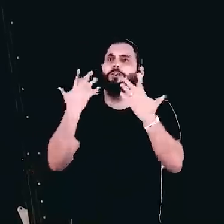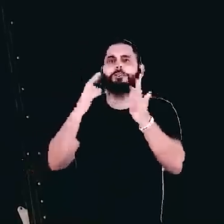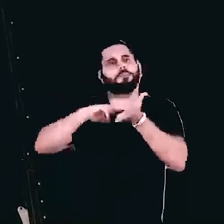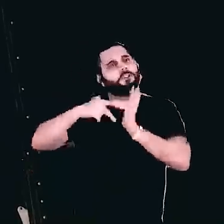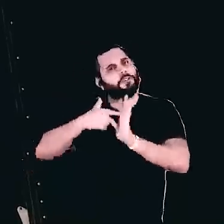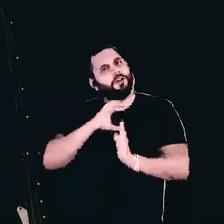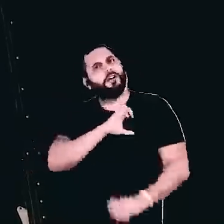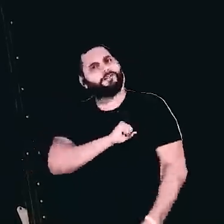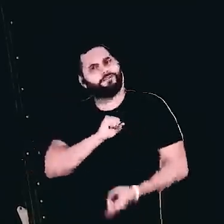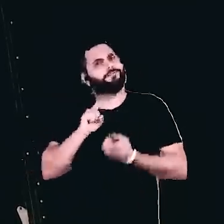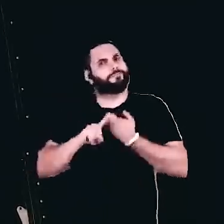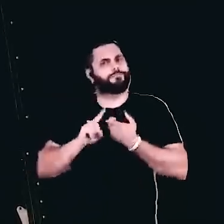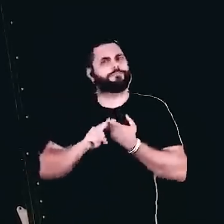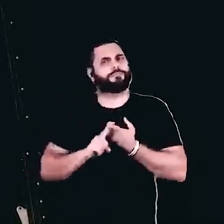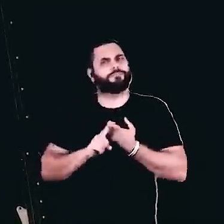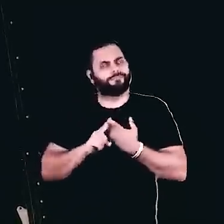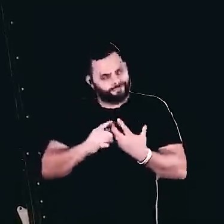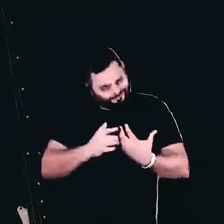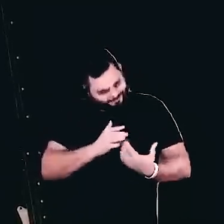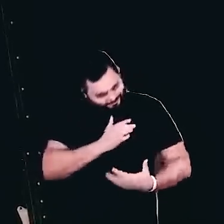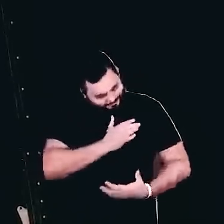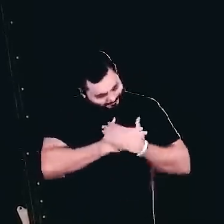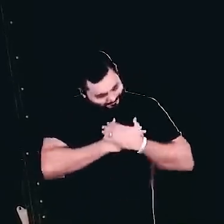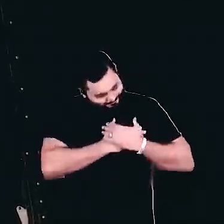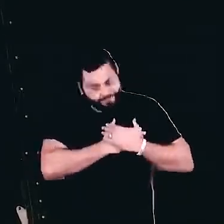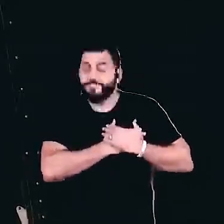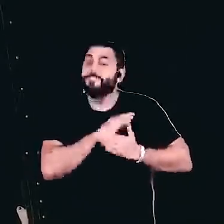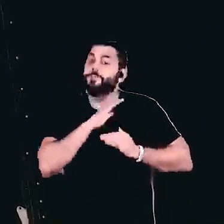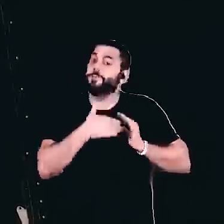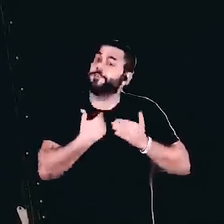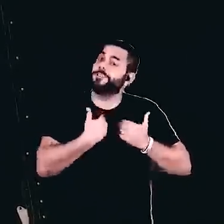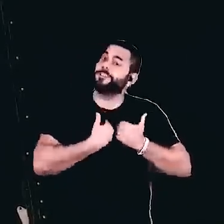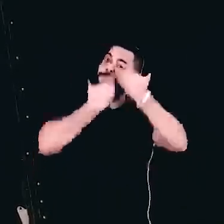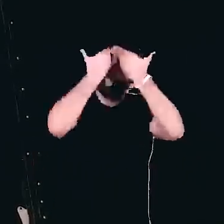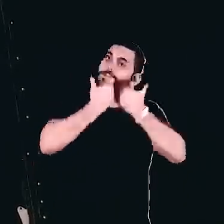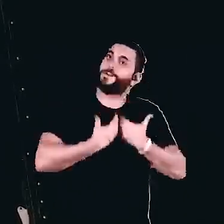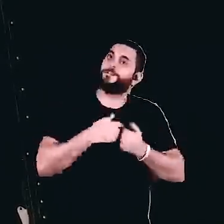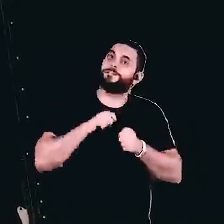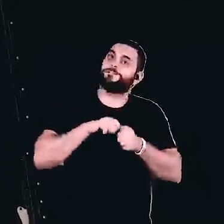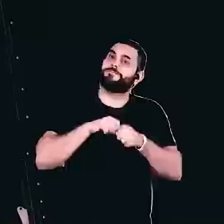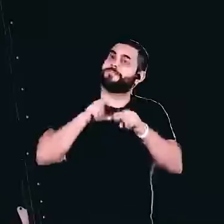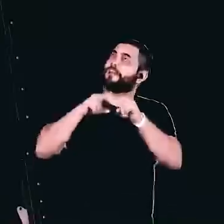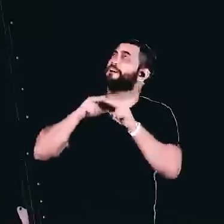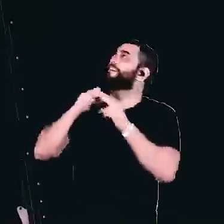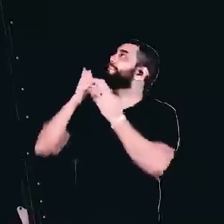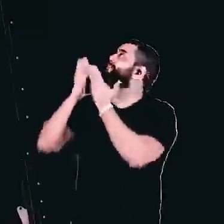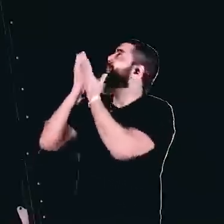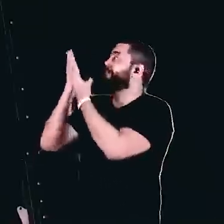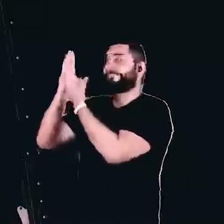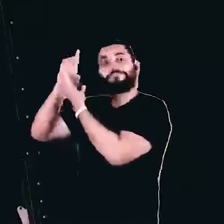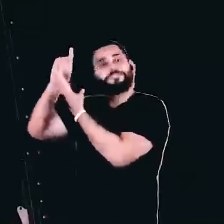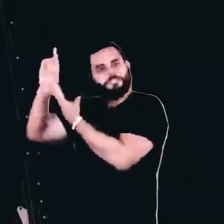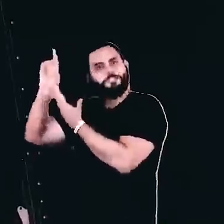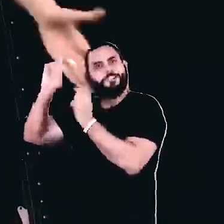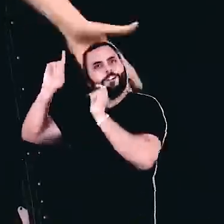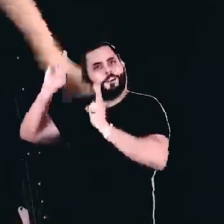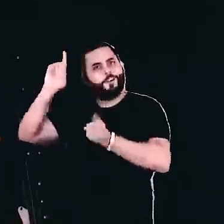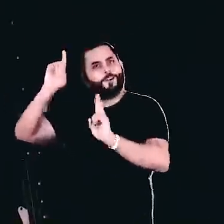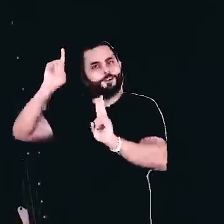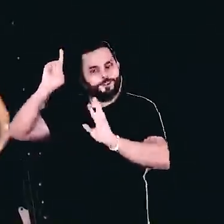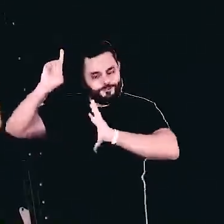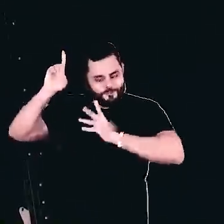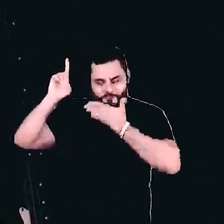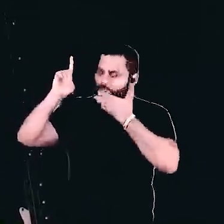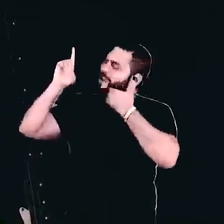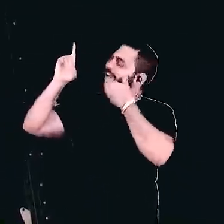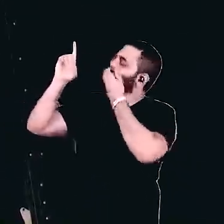amor. Coloque dentro do seu coração que tudo que ele faz é por causa do Senhor, e simplesmente continue dando o seu